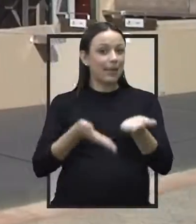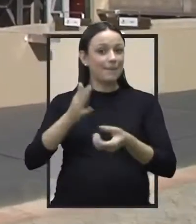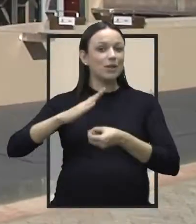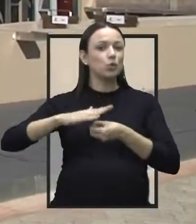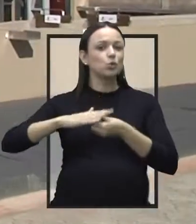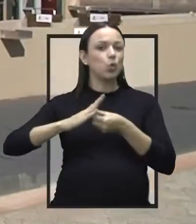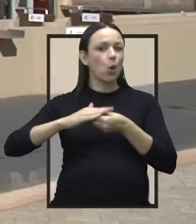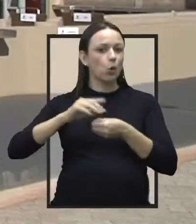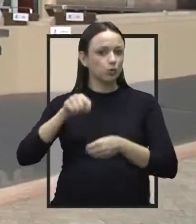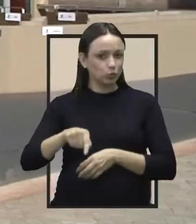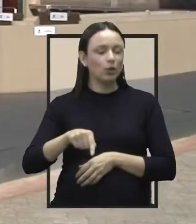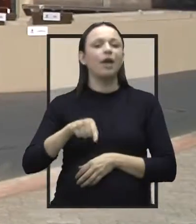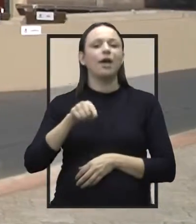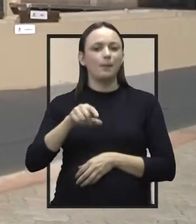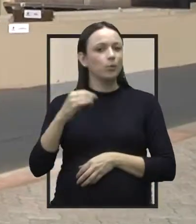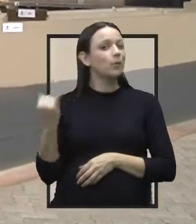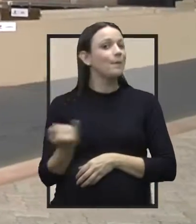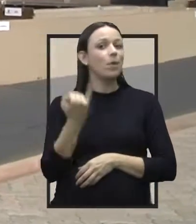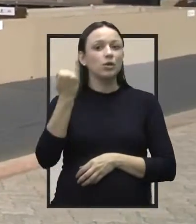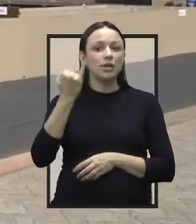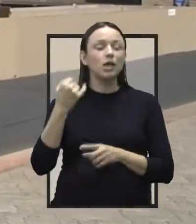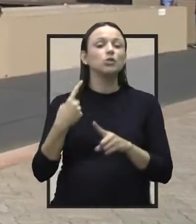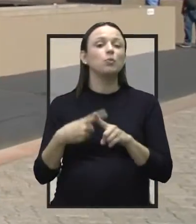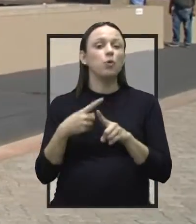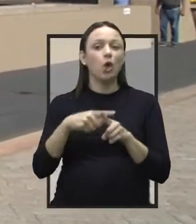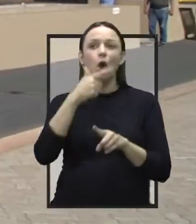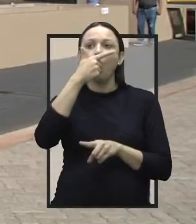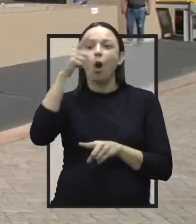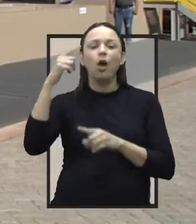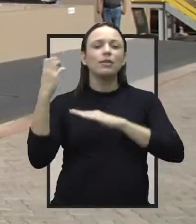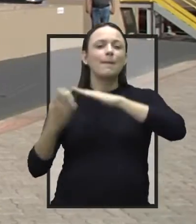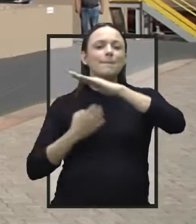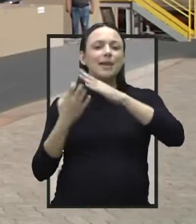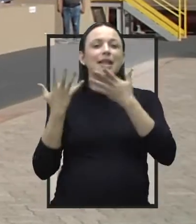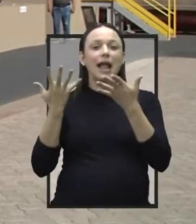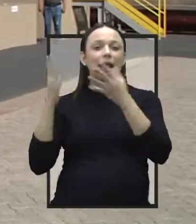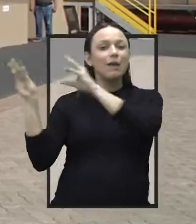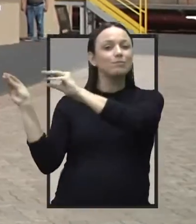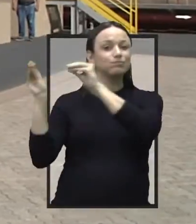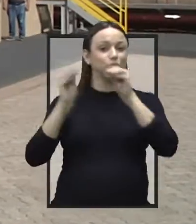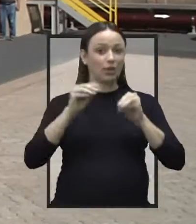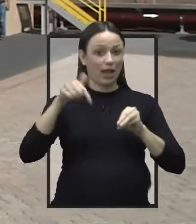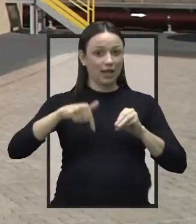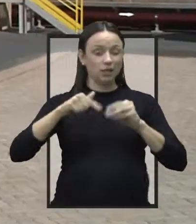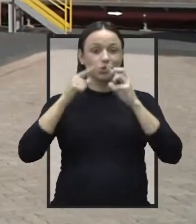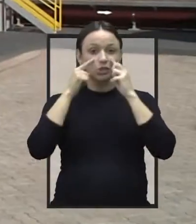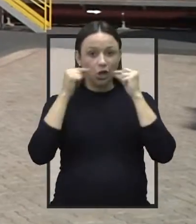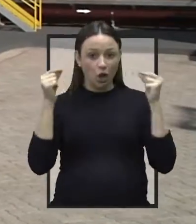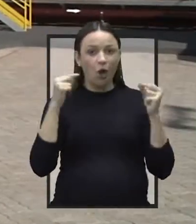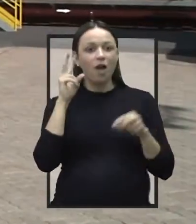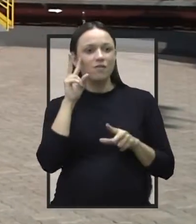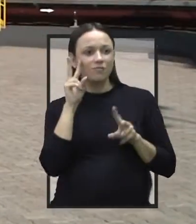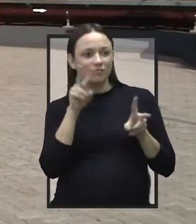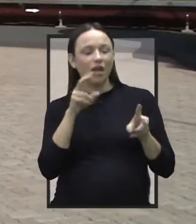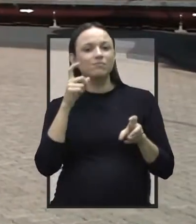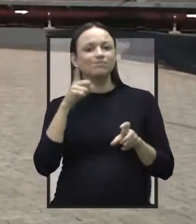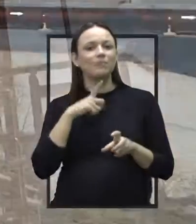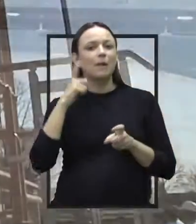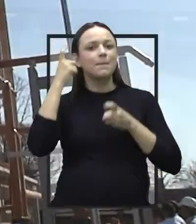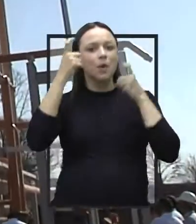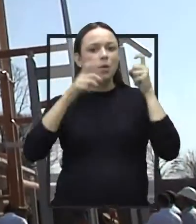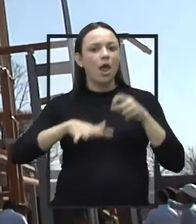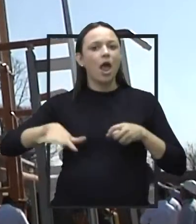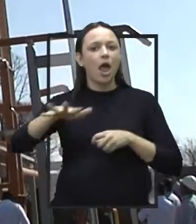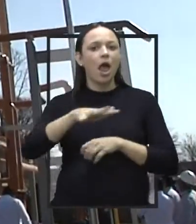coisa muito importante para as empresas que queiram se instalar em nossa cidade, porque está vendo que realmente nós estamos nos preocupando com o